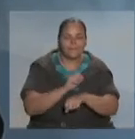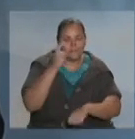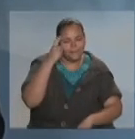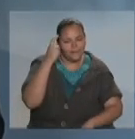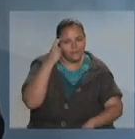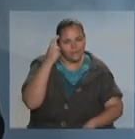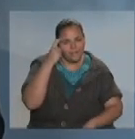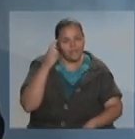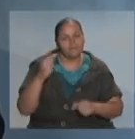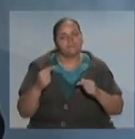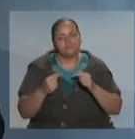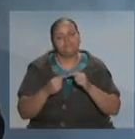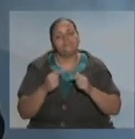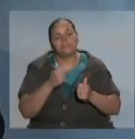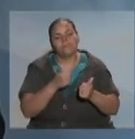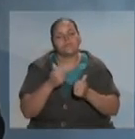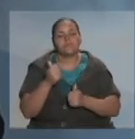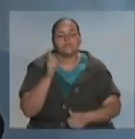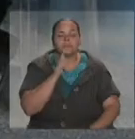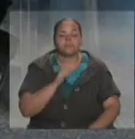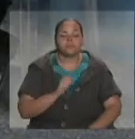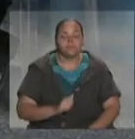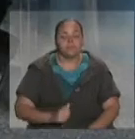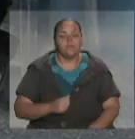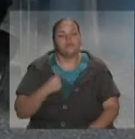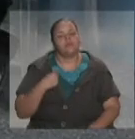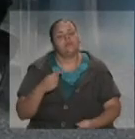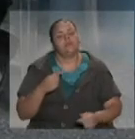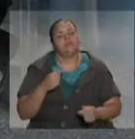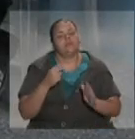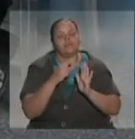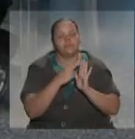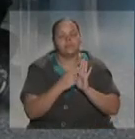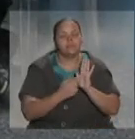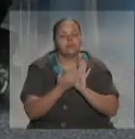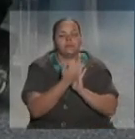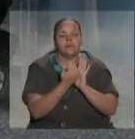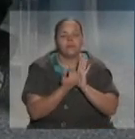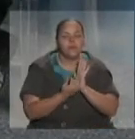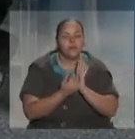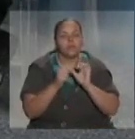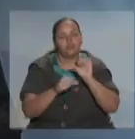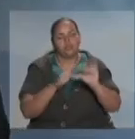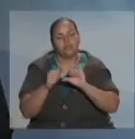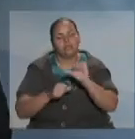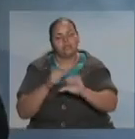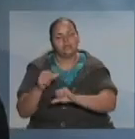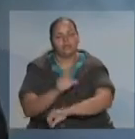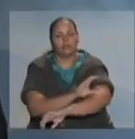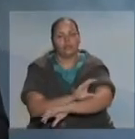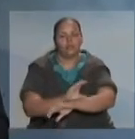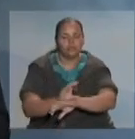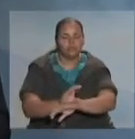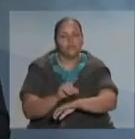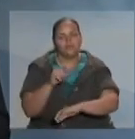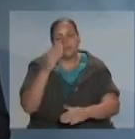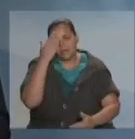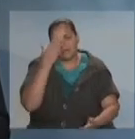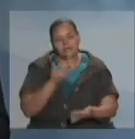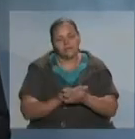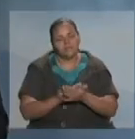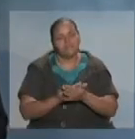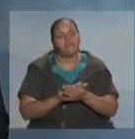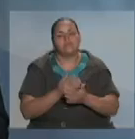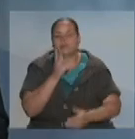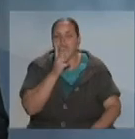parar para pensar e colocar em prática, né? Com certeza. Falando em relação aos critérios, essa questão de mudança cultural, né?